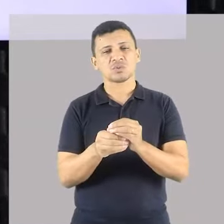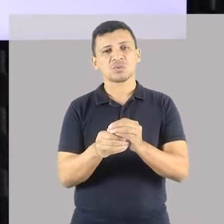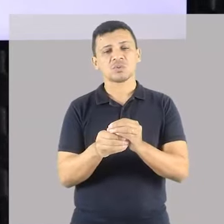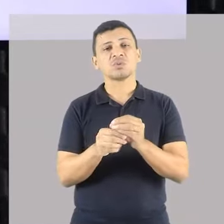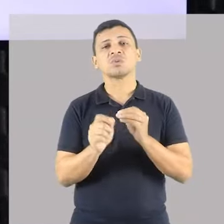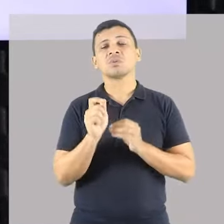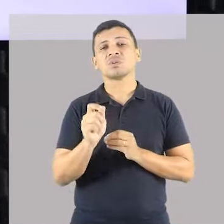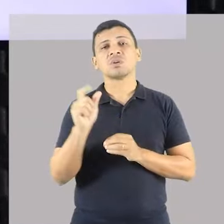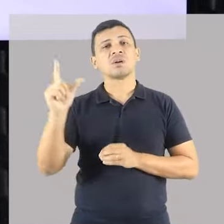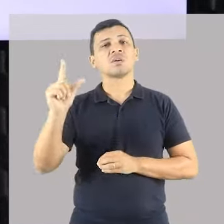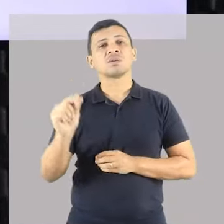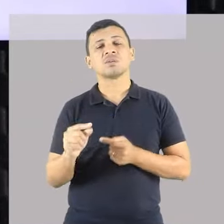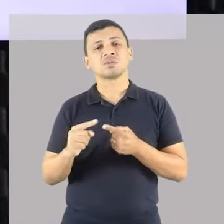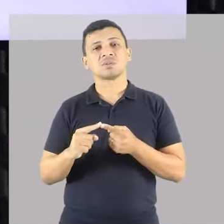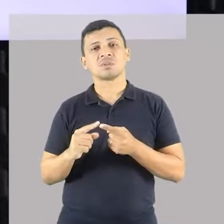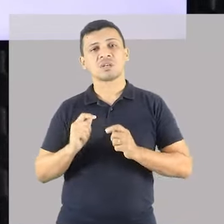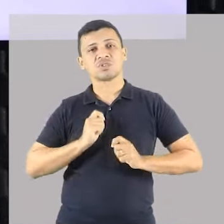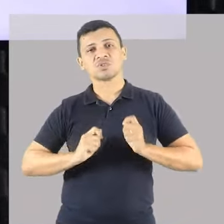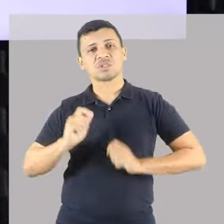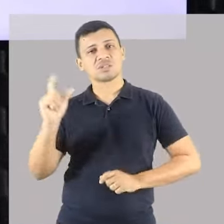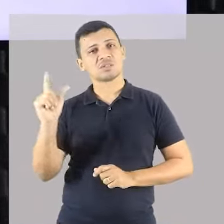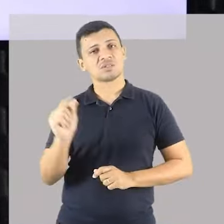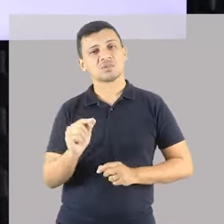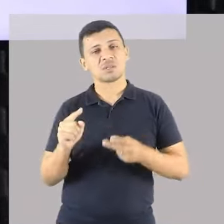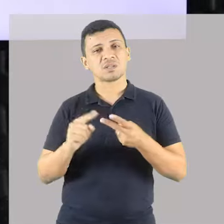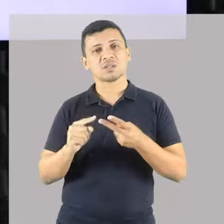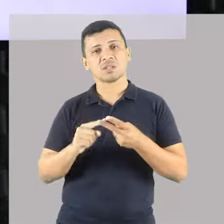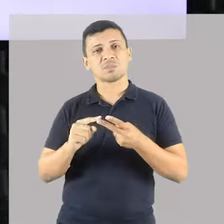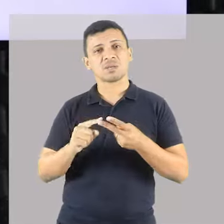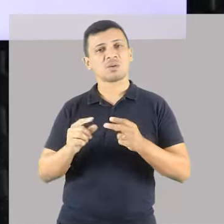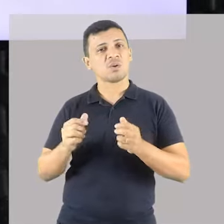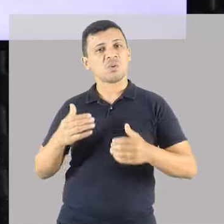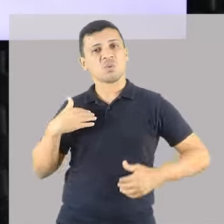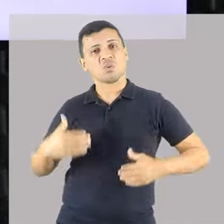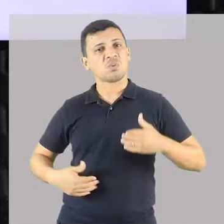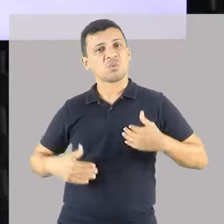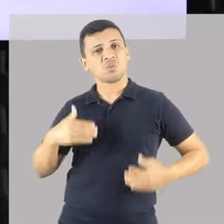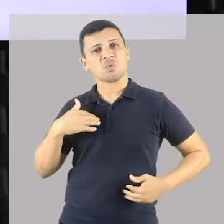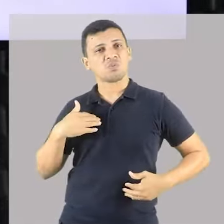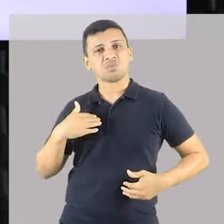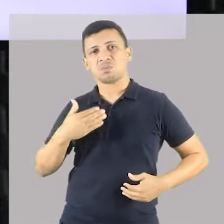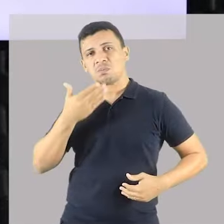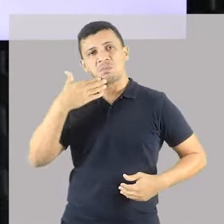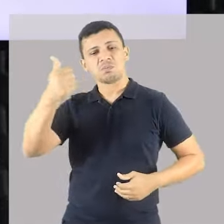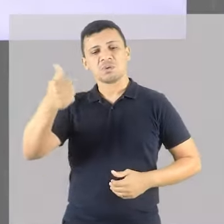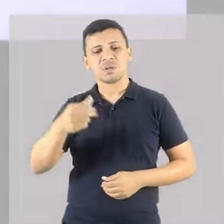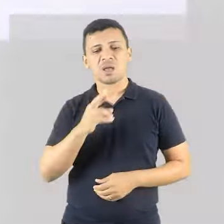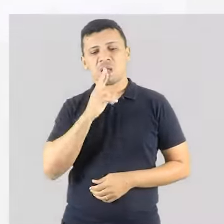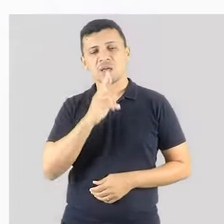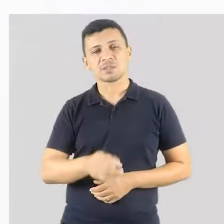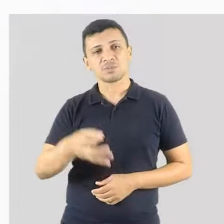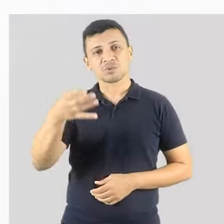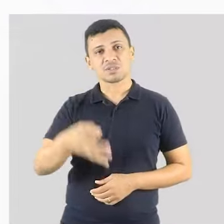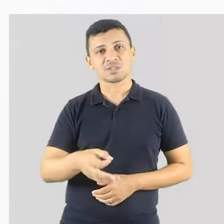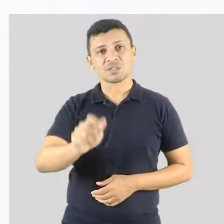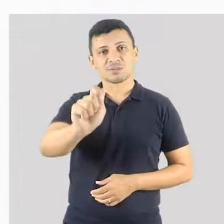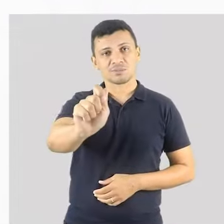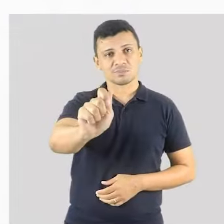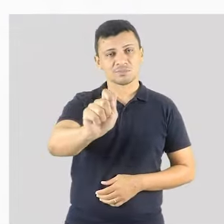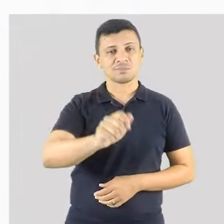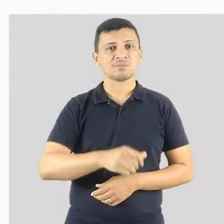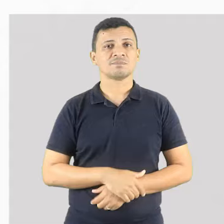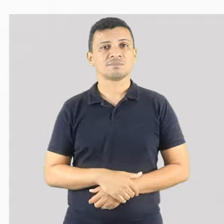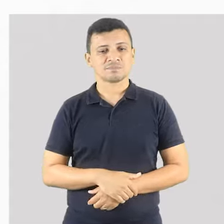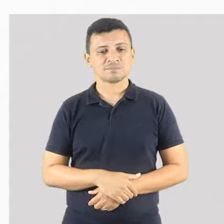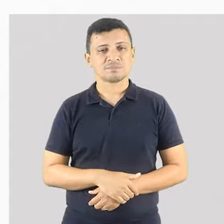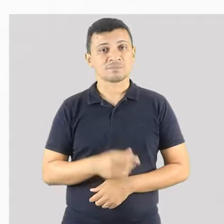fatores diminuição do estresse e aumento da capacidade física então no caso a opção correta é letra A como